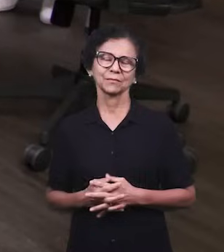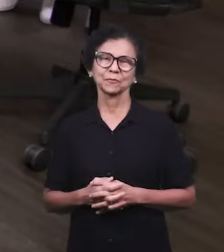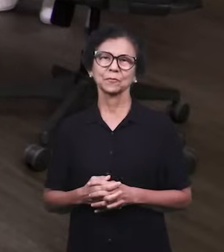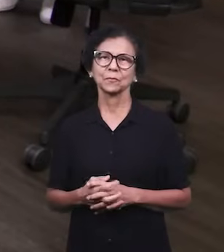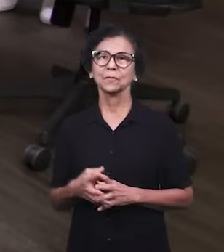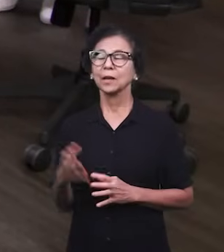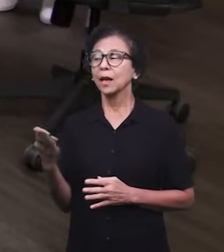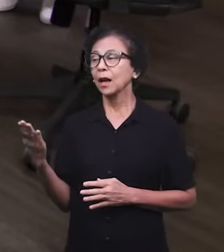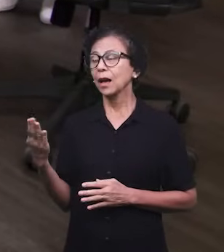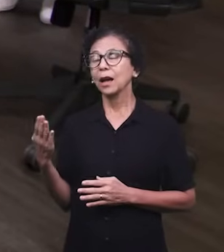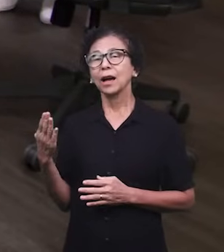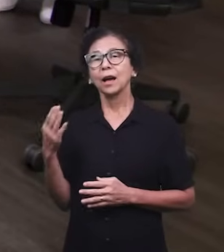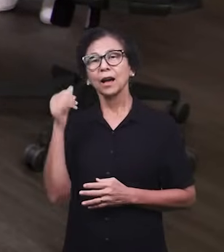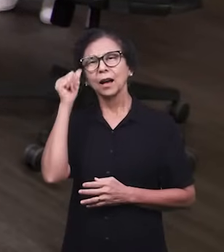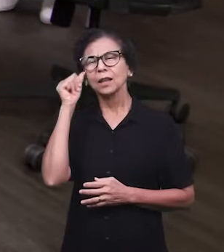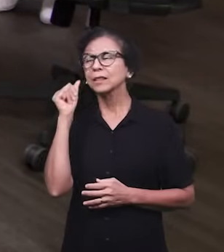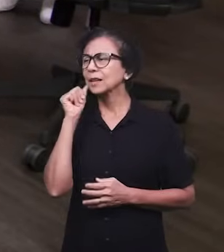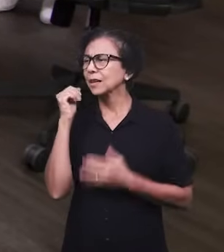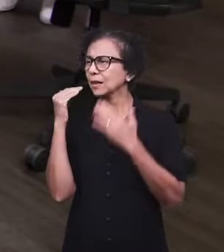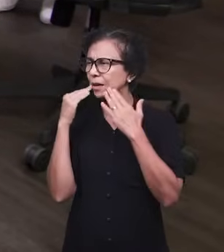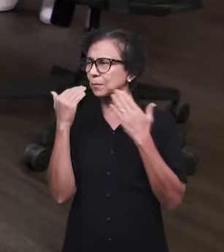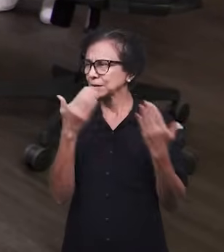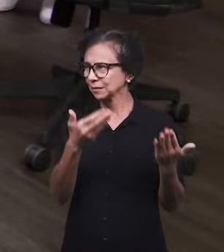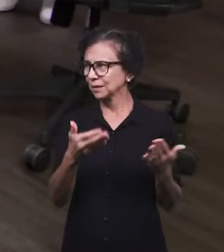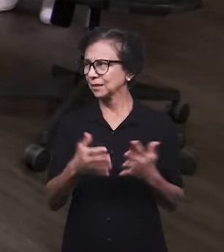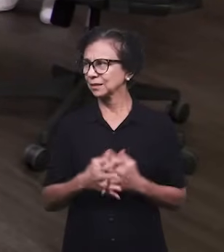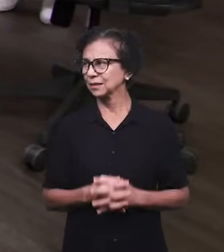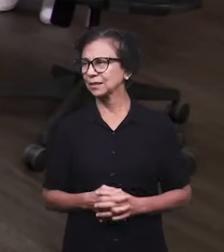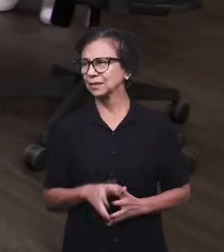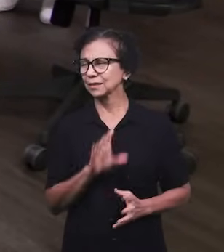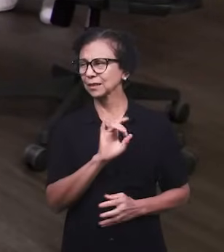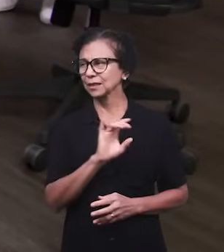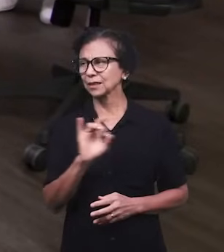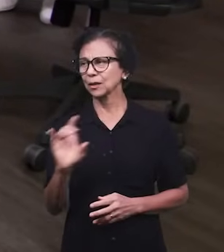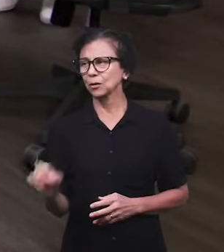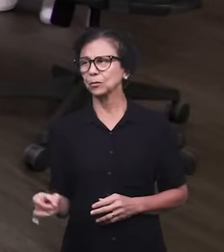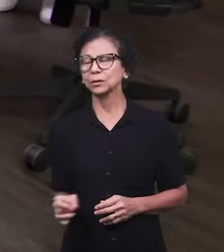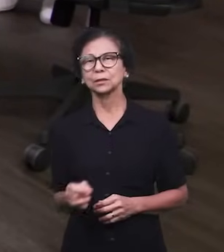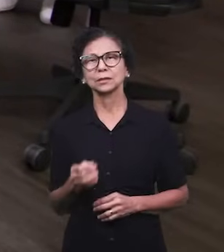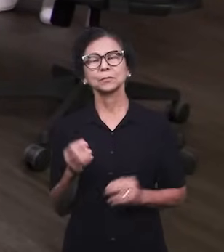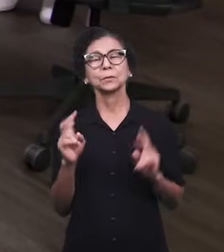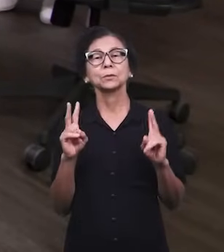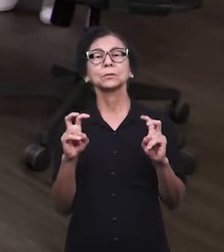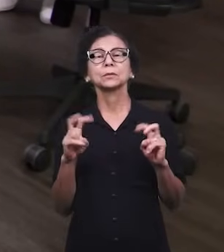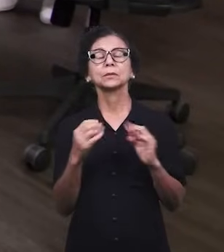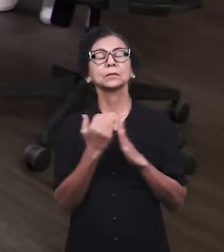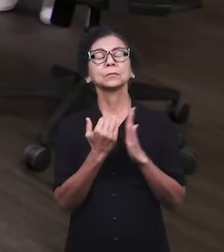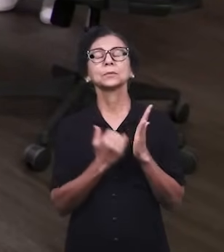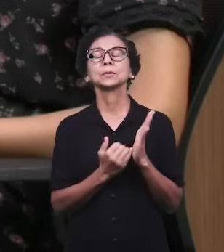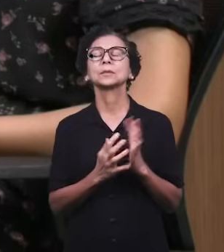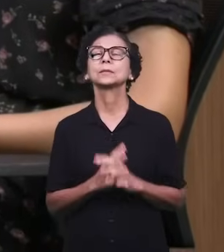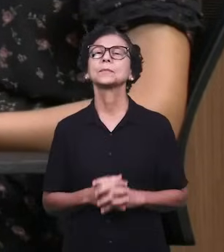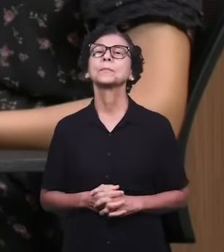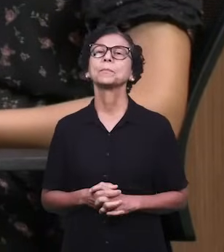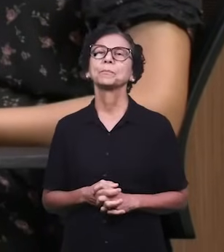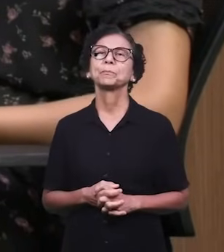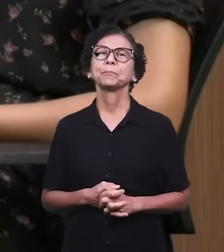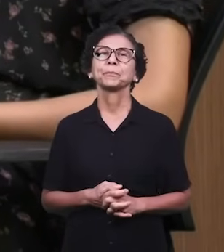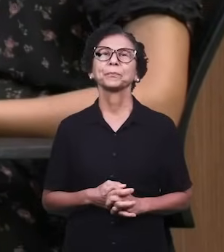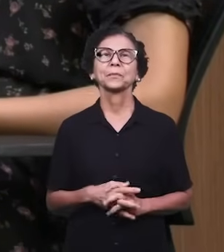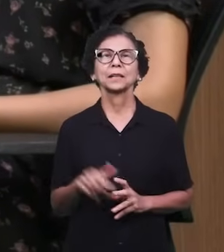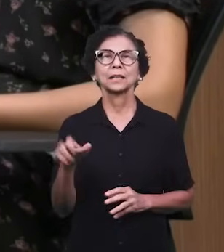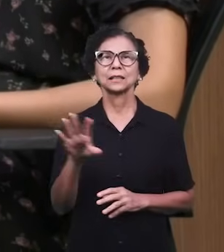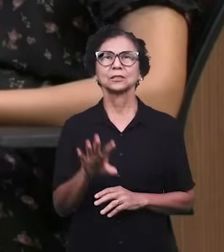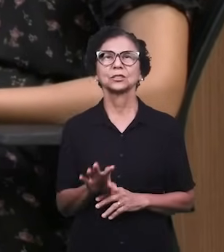os apresente e já fale também sobre o tema do programa de hoje. Sim, sim. Muito bom. Hoje os jovens são